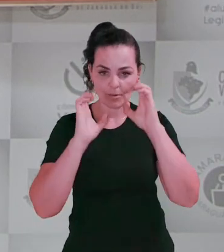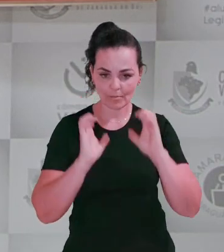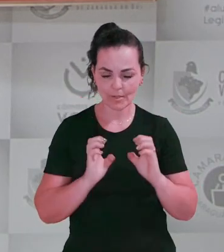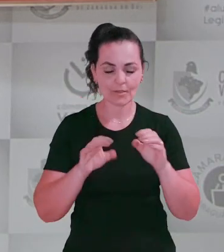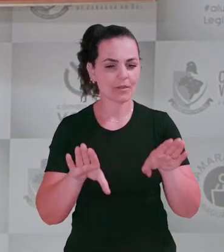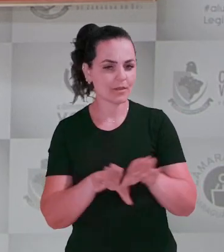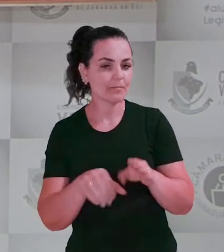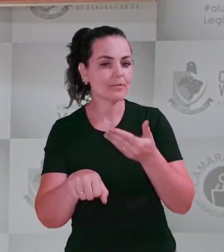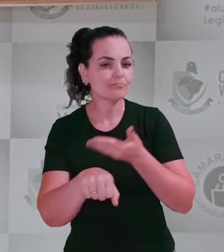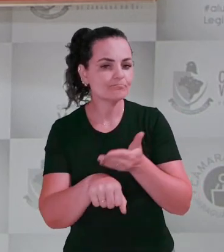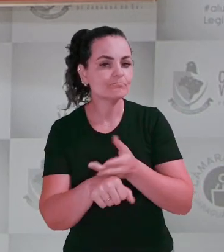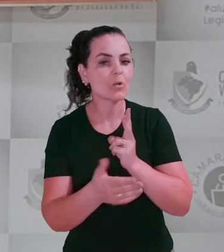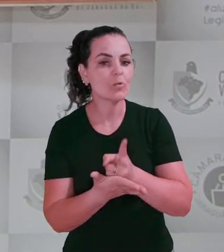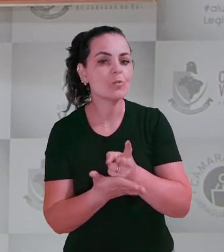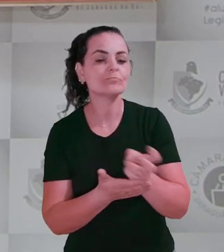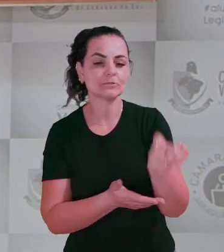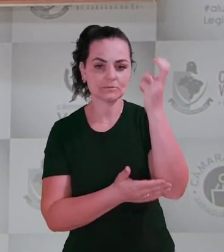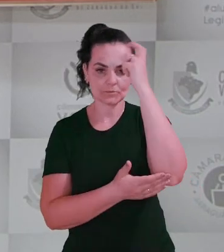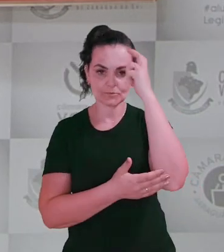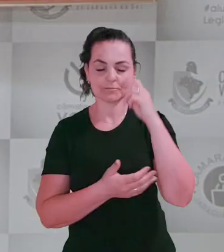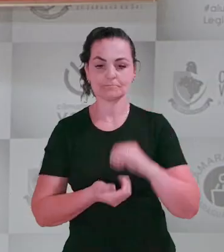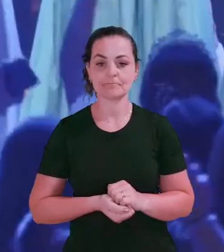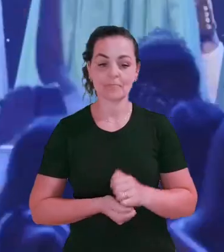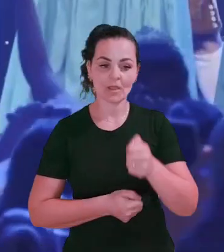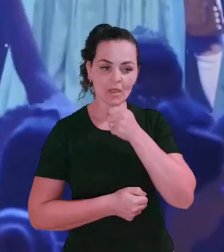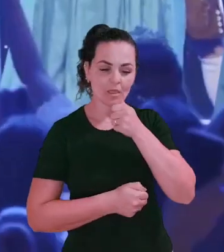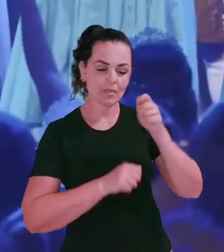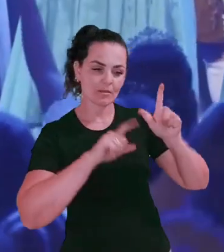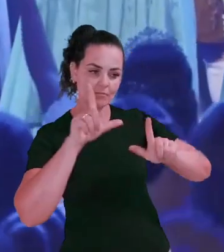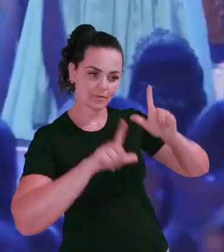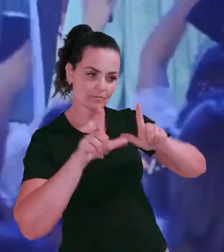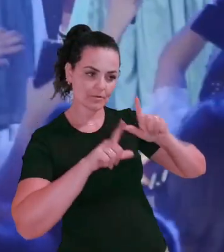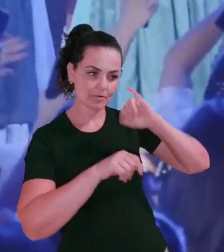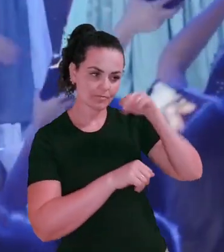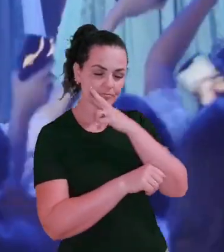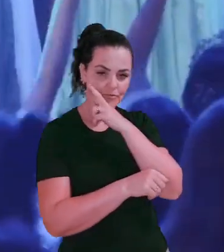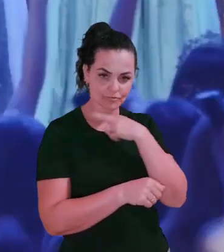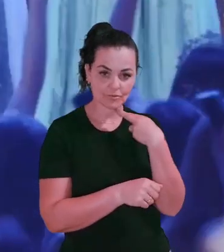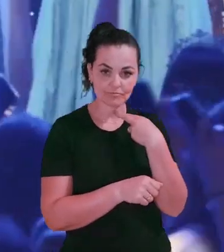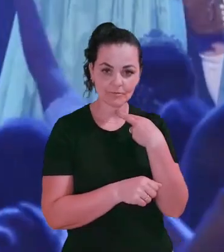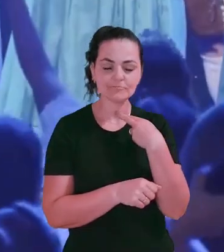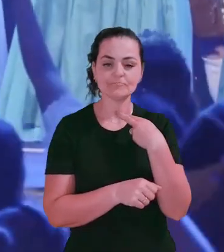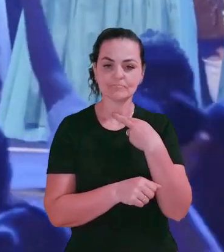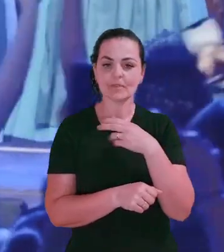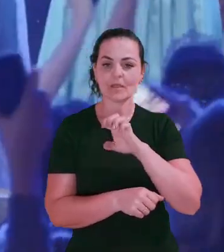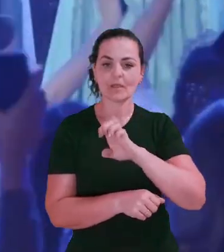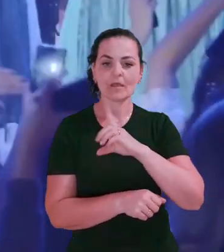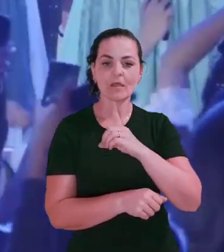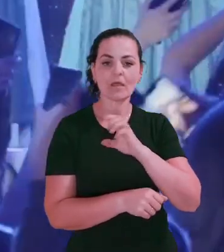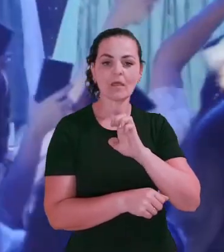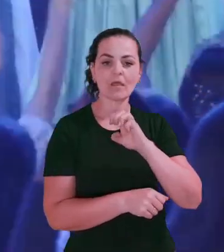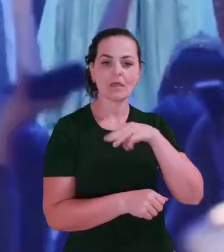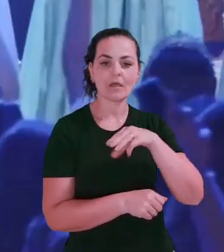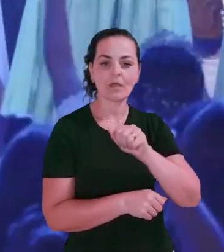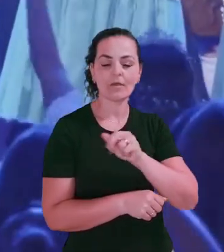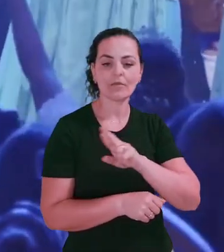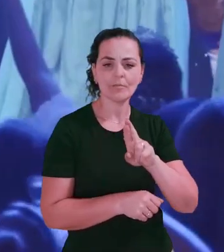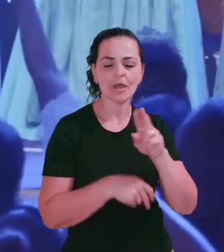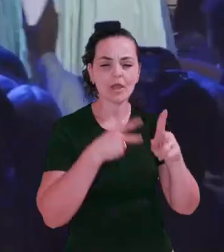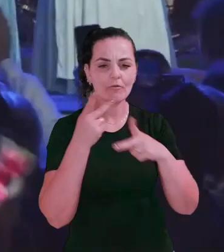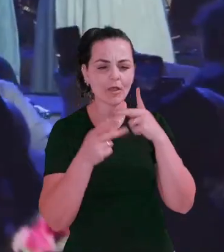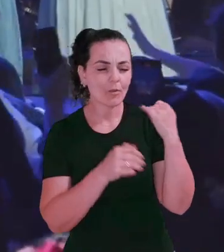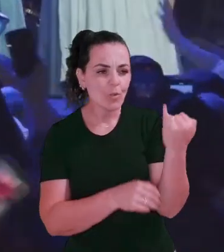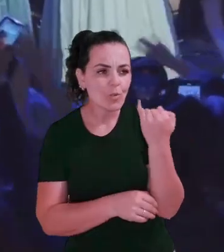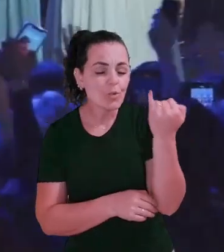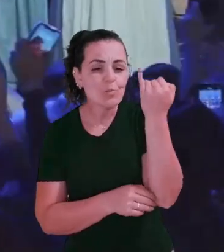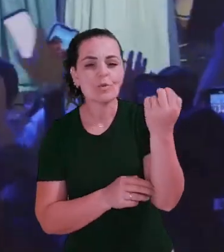étnicas na manutenção desses costumes em entrevista a TV Câmara Jaraguá do Sul dum que afirmou que a emoção